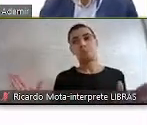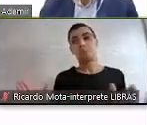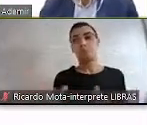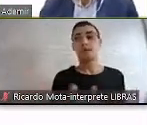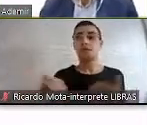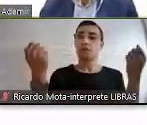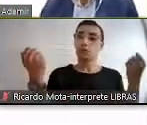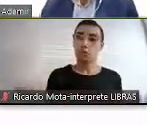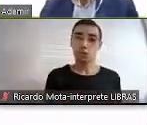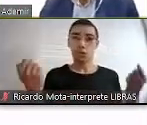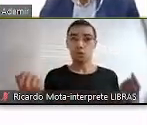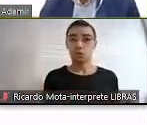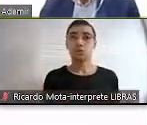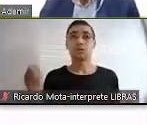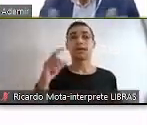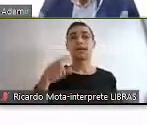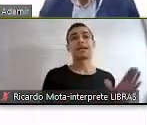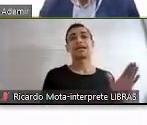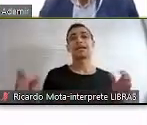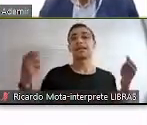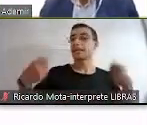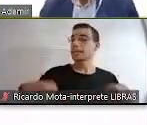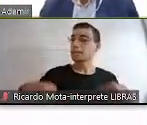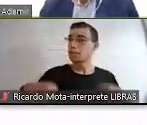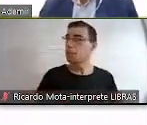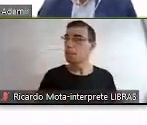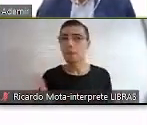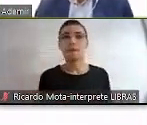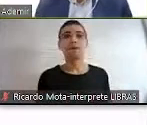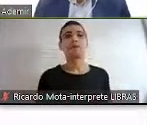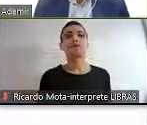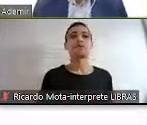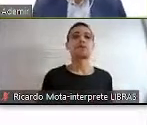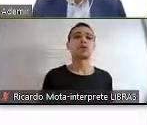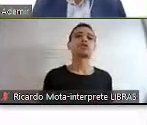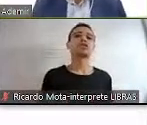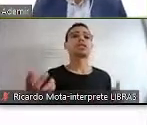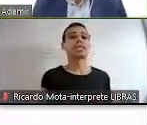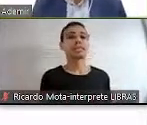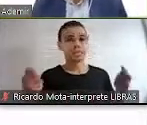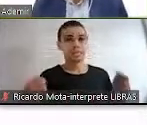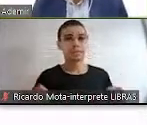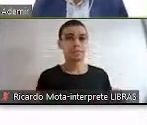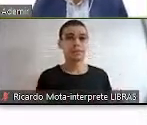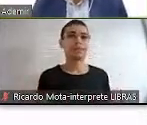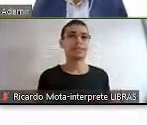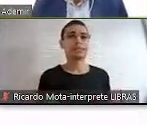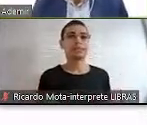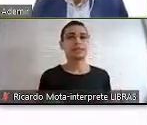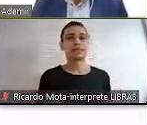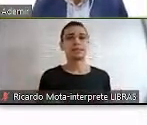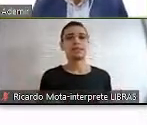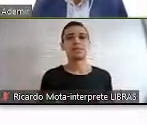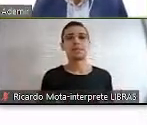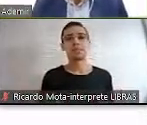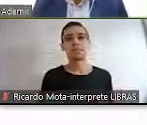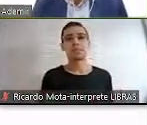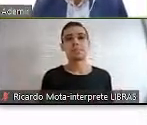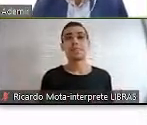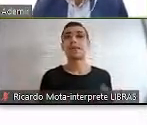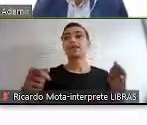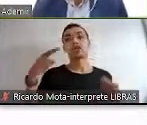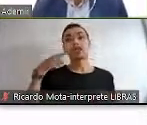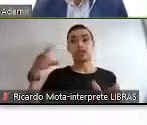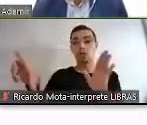do peso próprio da estrutura, tem um coeficiente de segurança. Isso está no manual da edificação, manual do